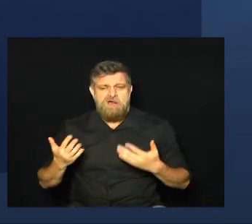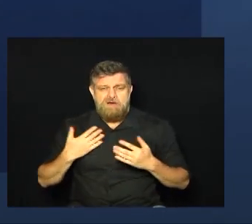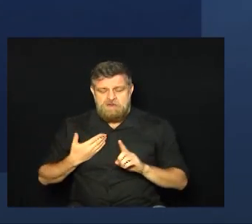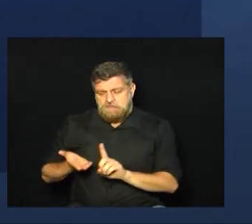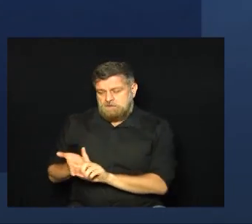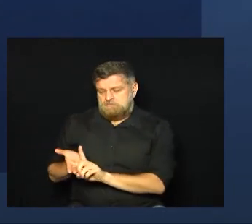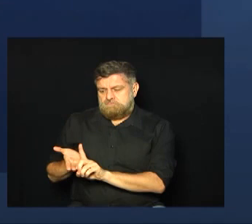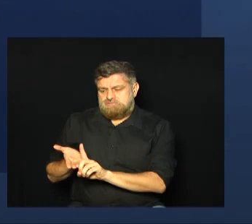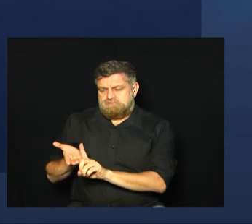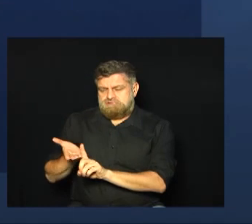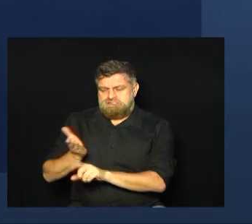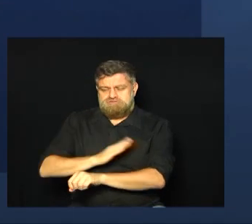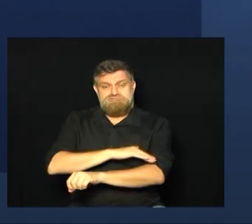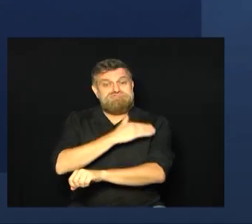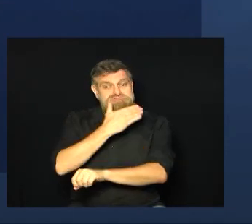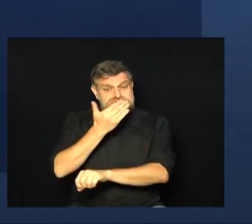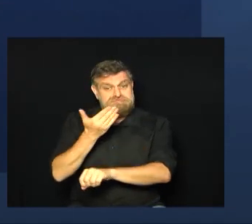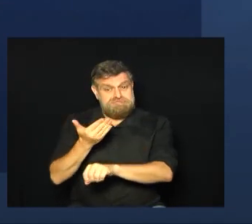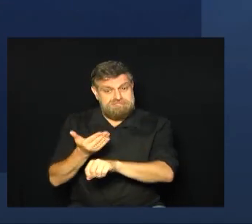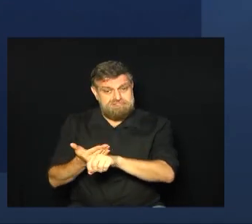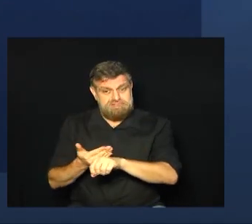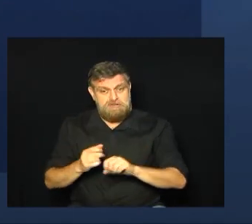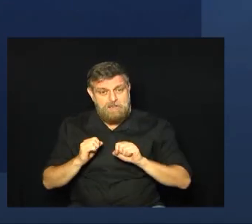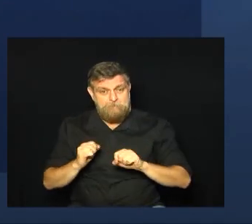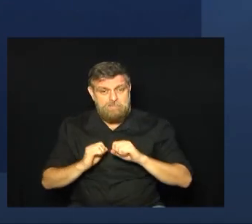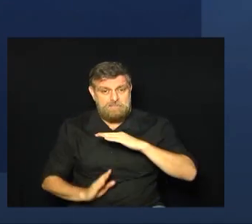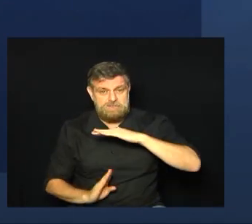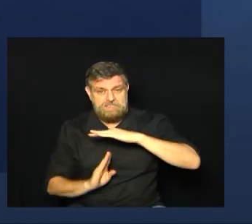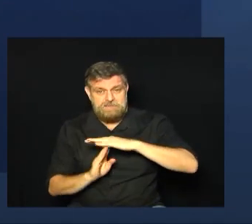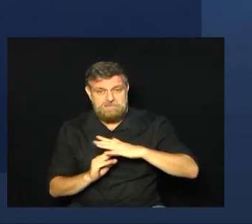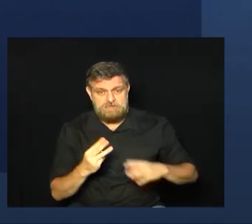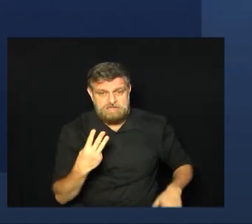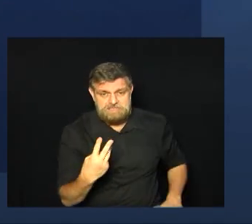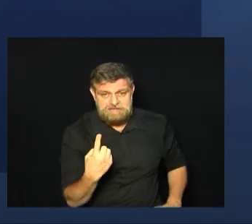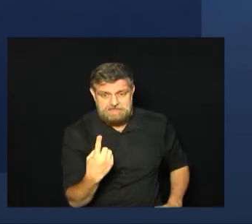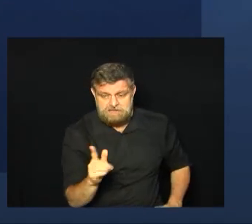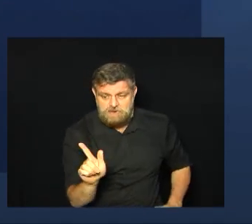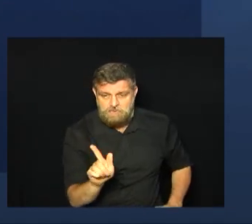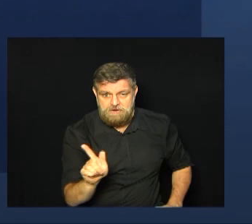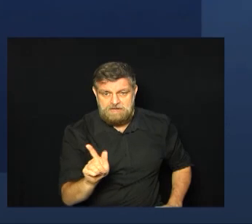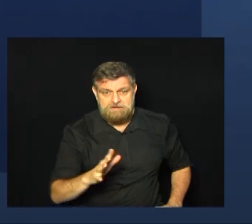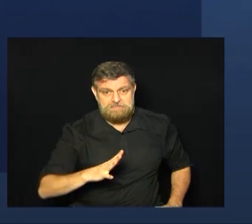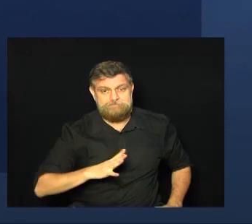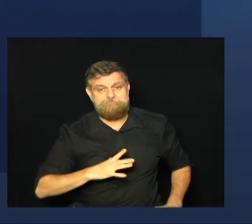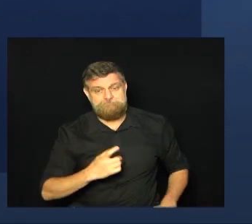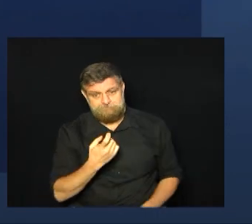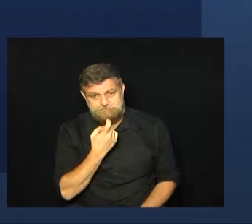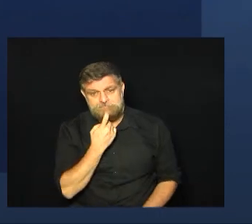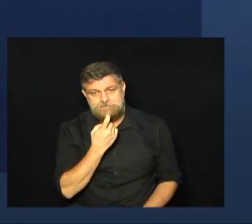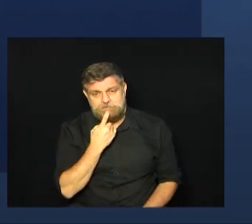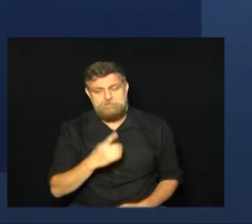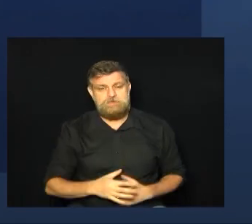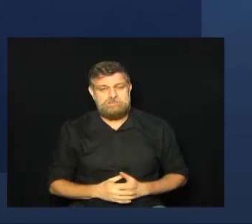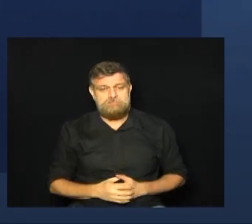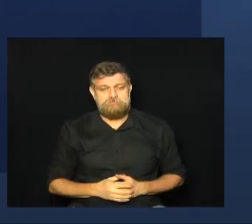dia, essa temperatura ainda sobe e amanhã pode chegar aos 31 graus aqui na cidade de